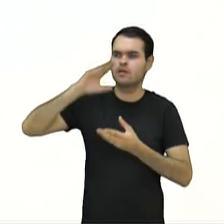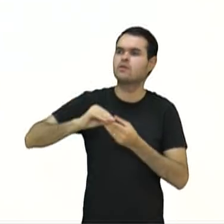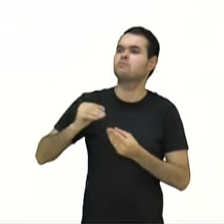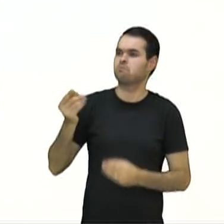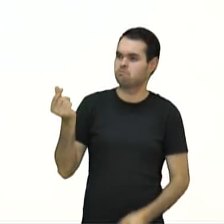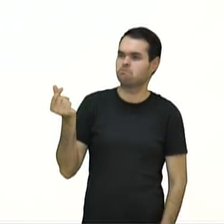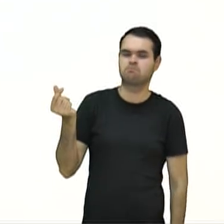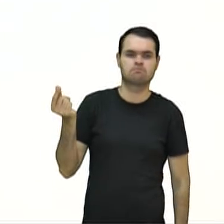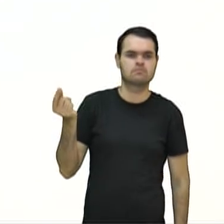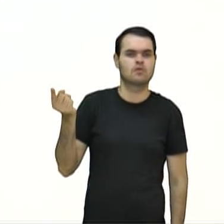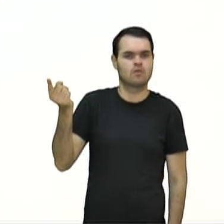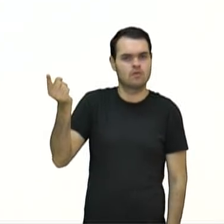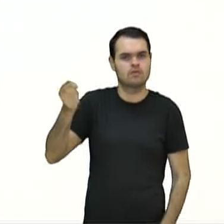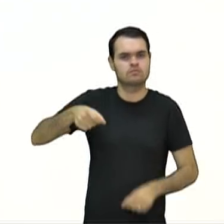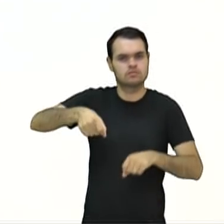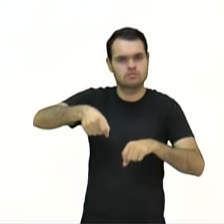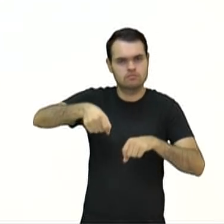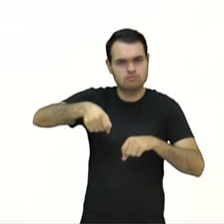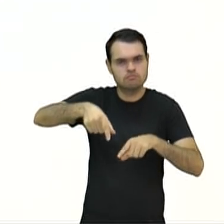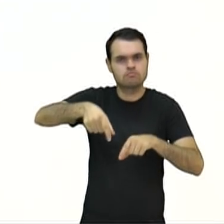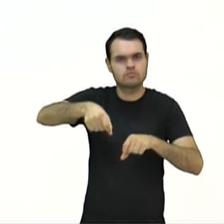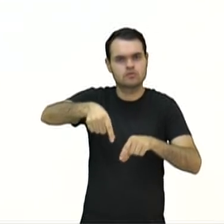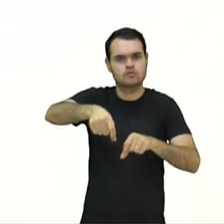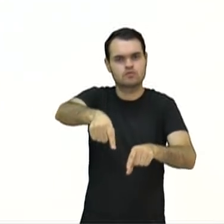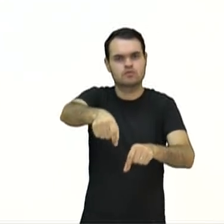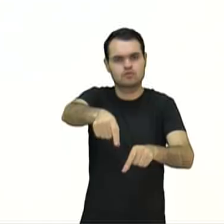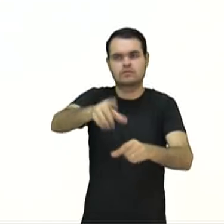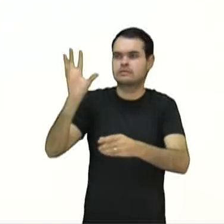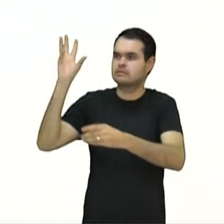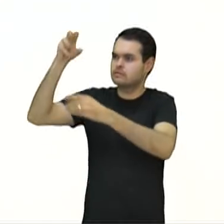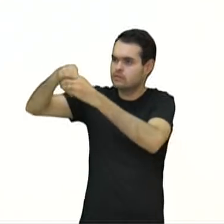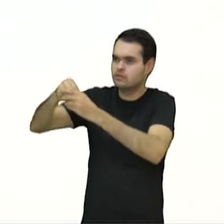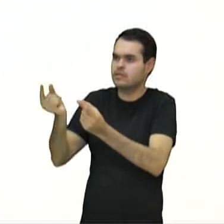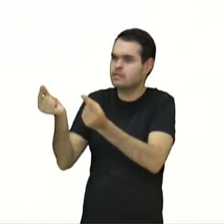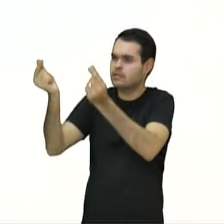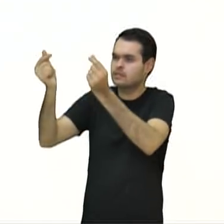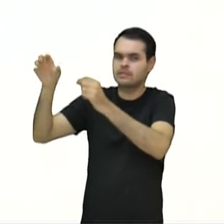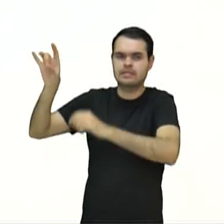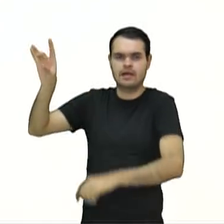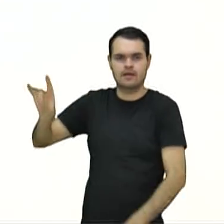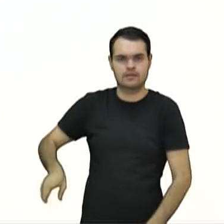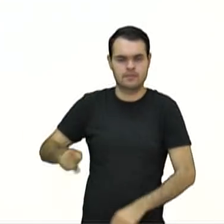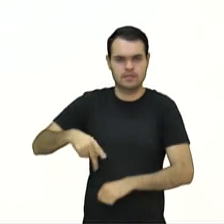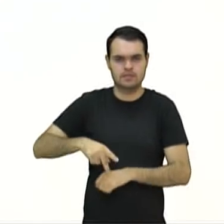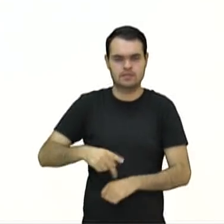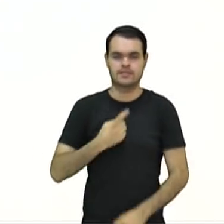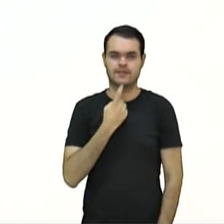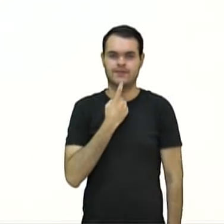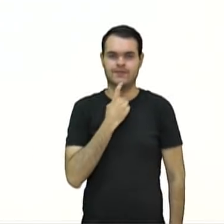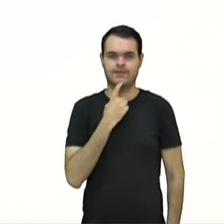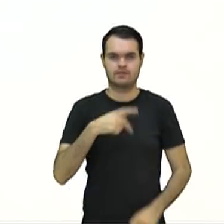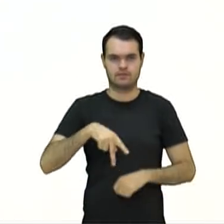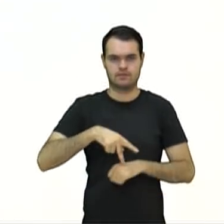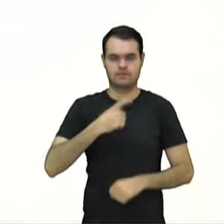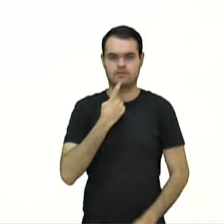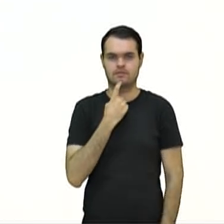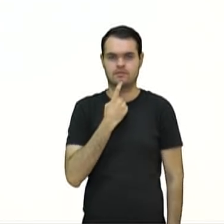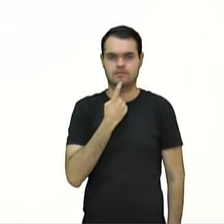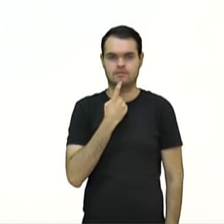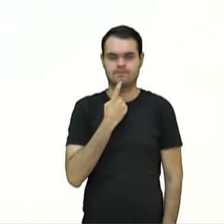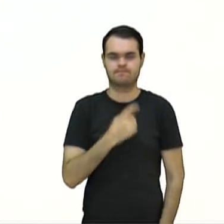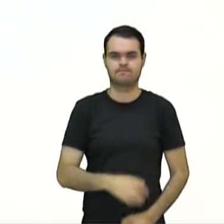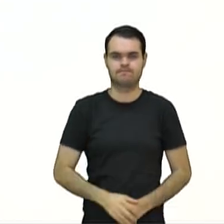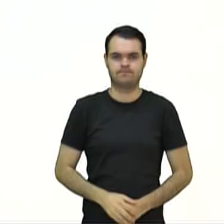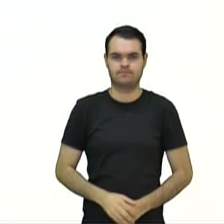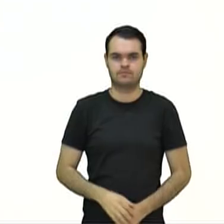que a agricultura participa dessa composição das riquezas. Na Finlândia, essa participação